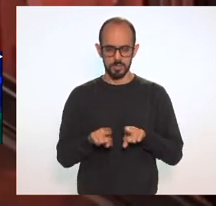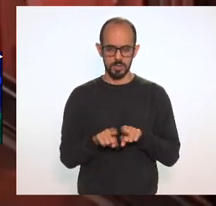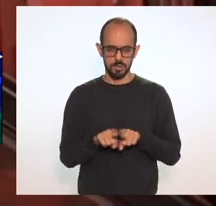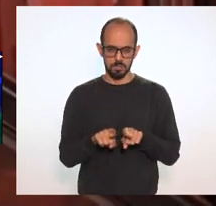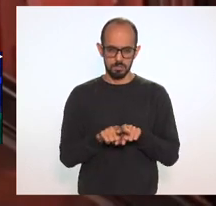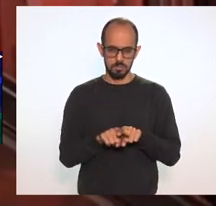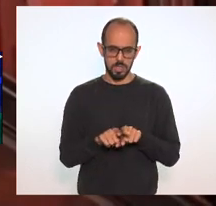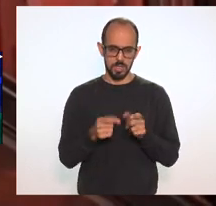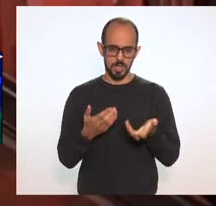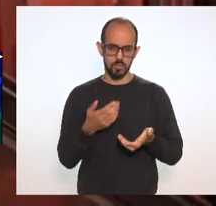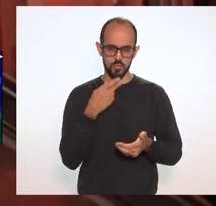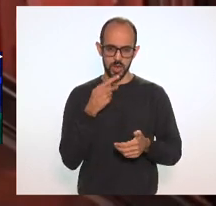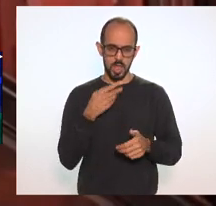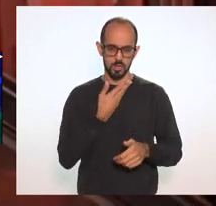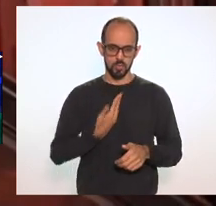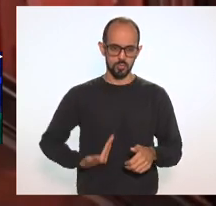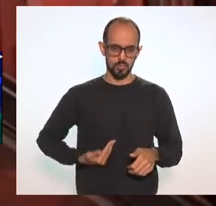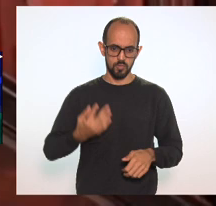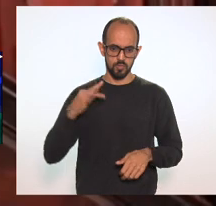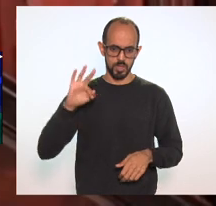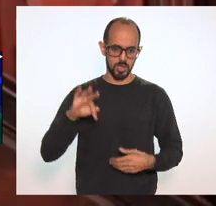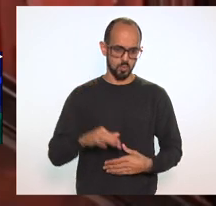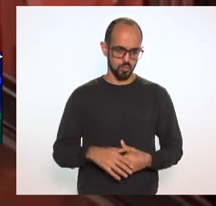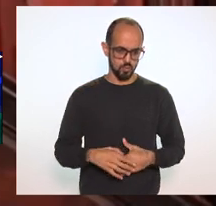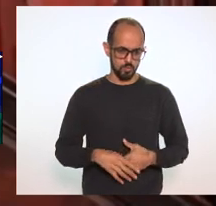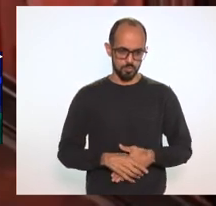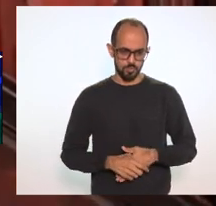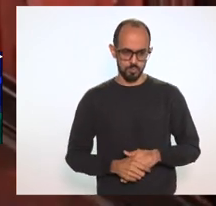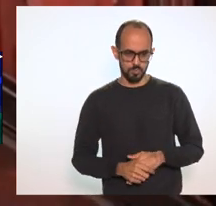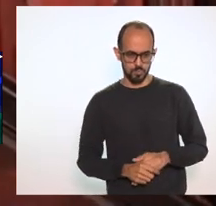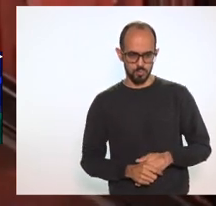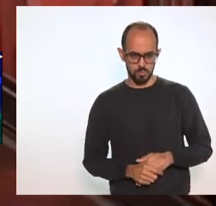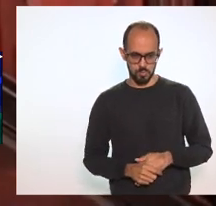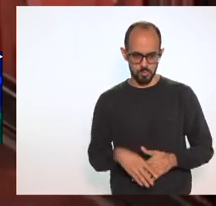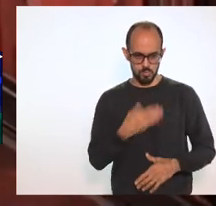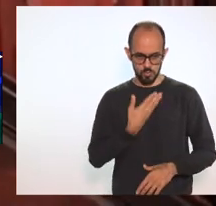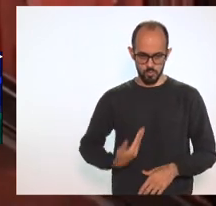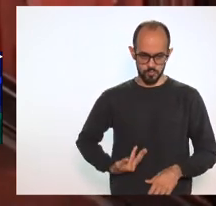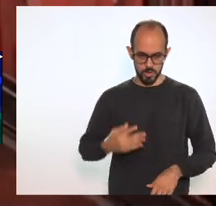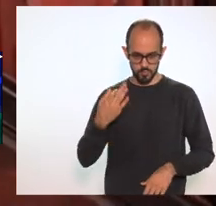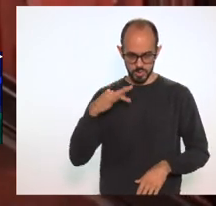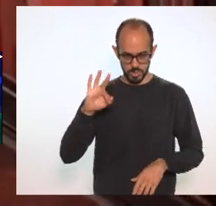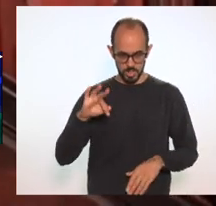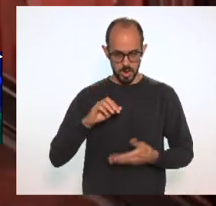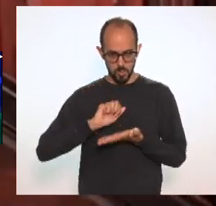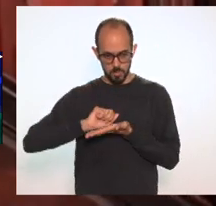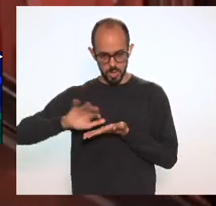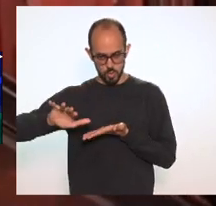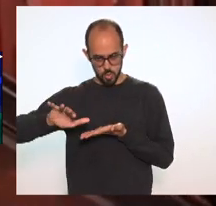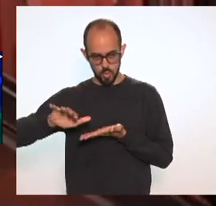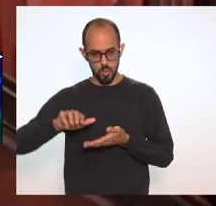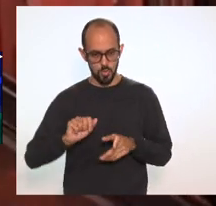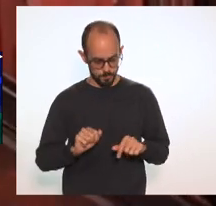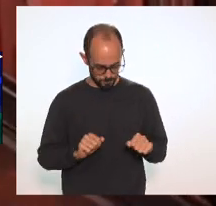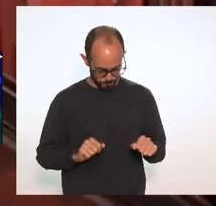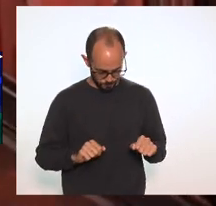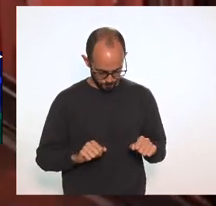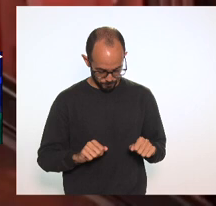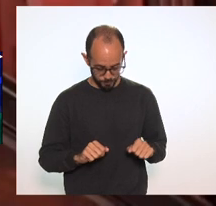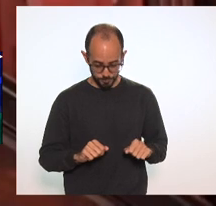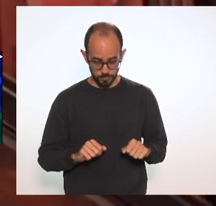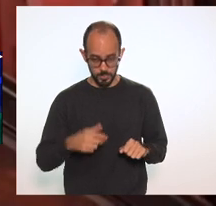aqui de citar o governo federal e o governo federal enviou ir